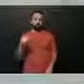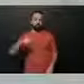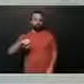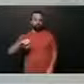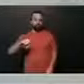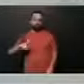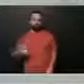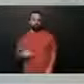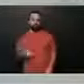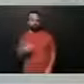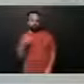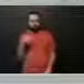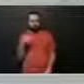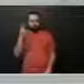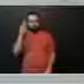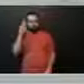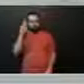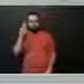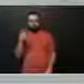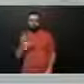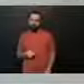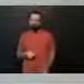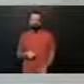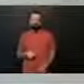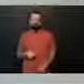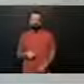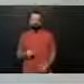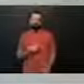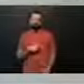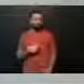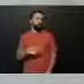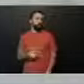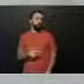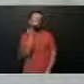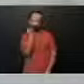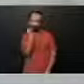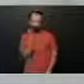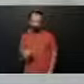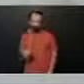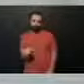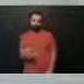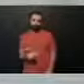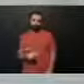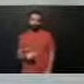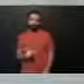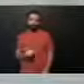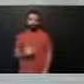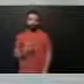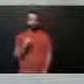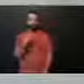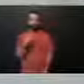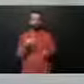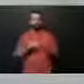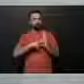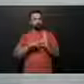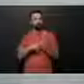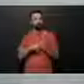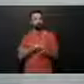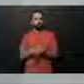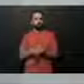709. Lembrando que eu não peguei nenhuma barrinha de dezena, porque o 0 indica ausência, não